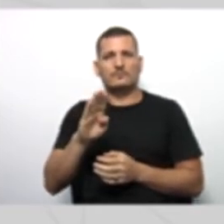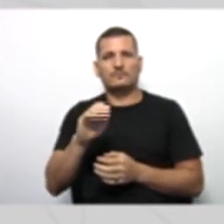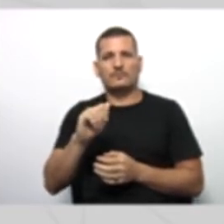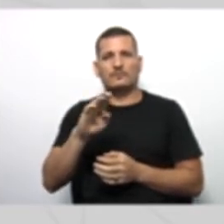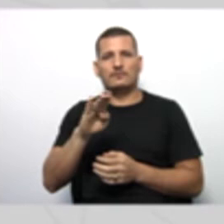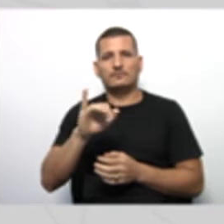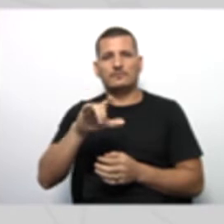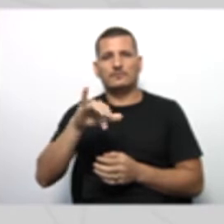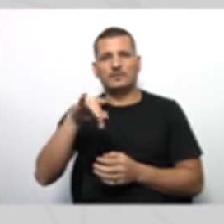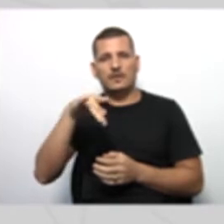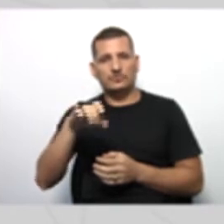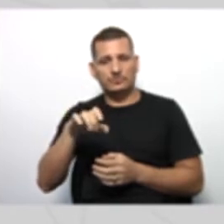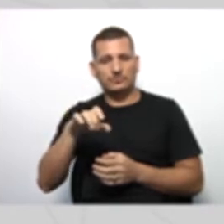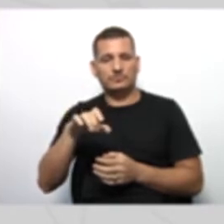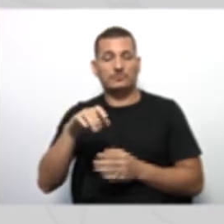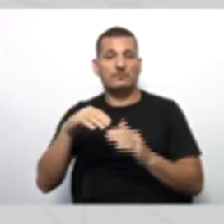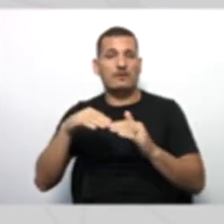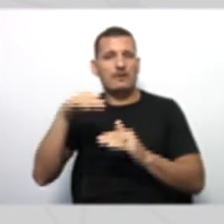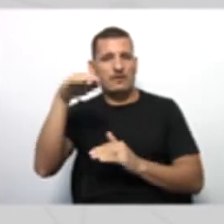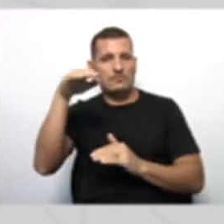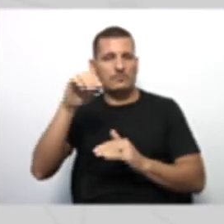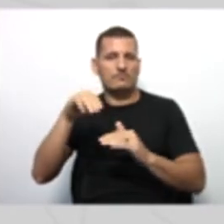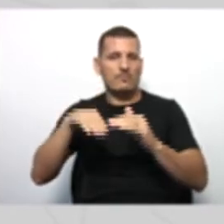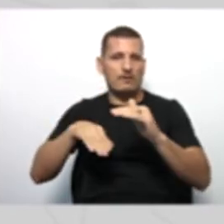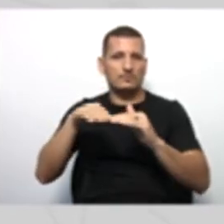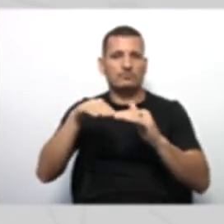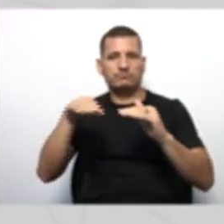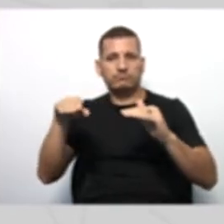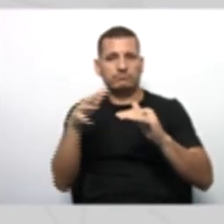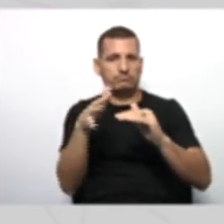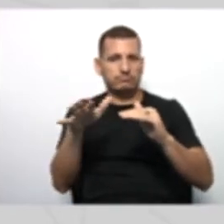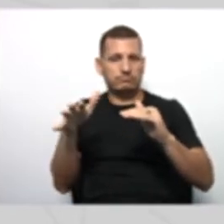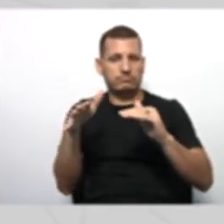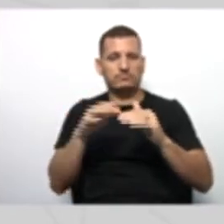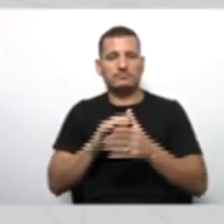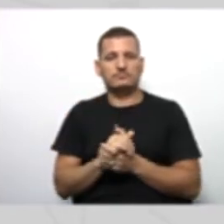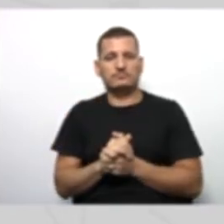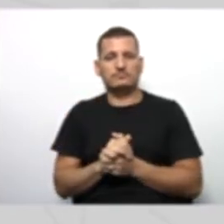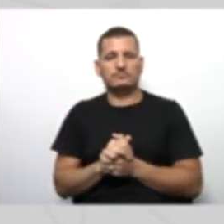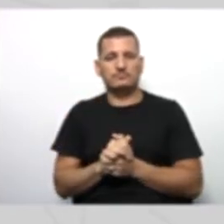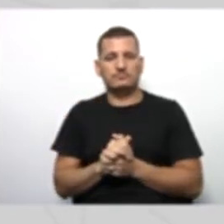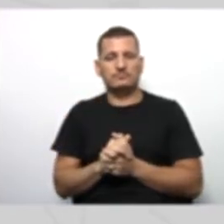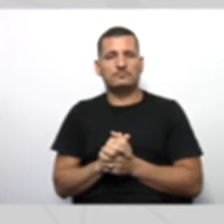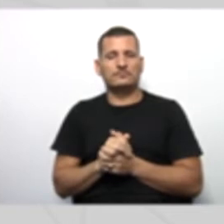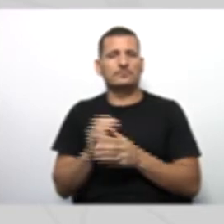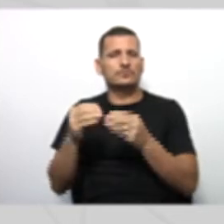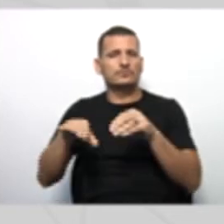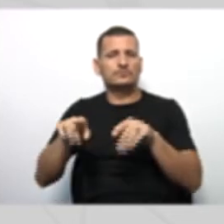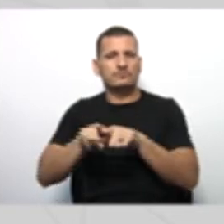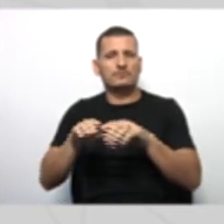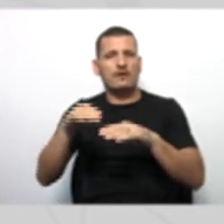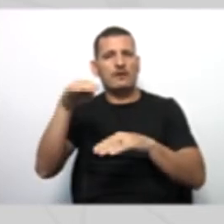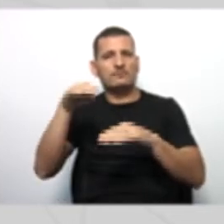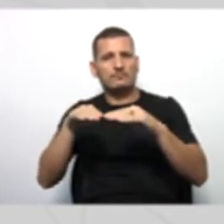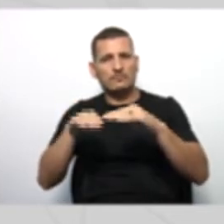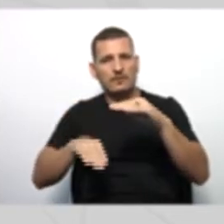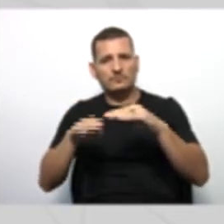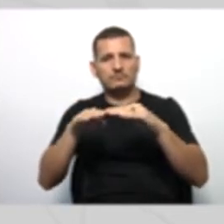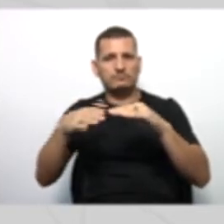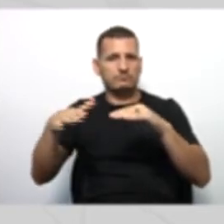risco poderá afetar na mudança de endereço da minha cooperativa. Tá? Ou seja, se as minhas terras ficam ali na beira do rio, se encher, eu vou ter que levar essa